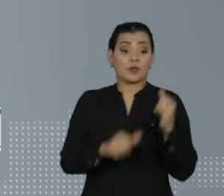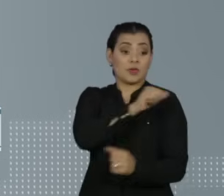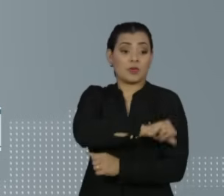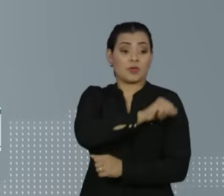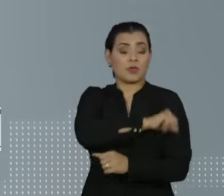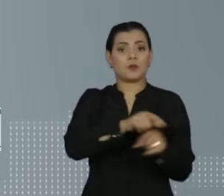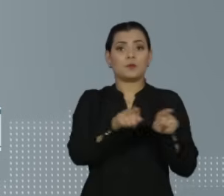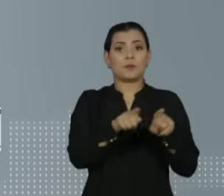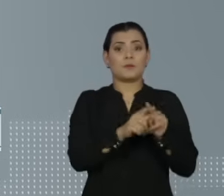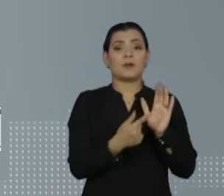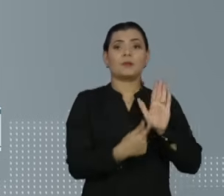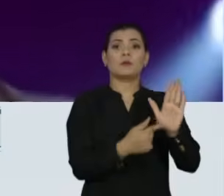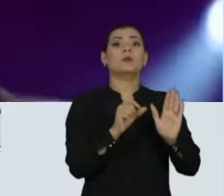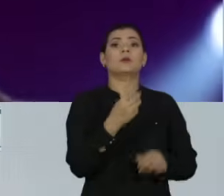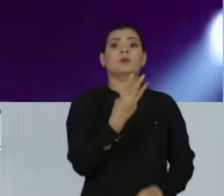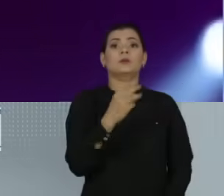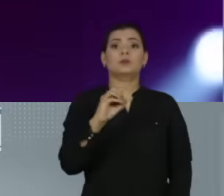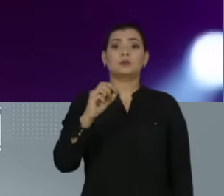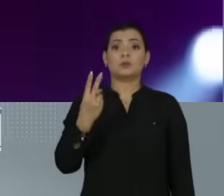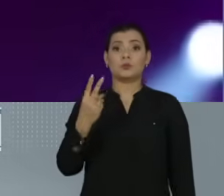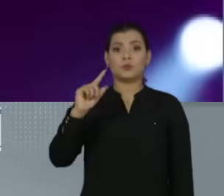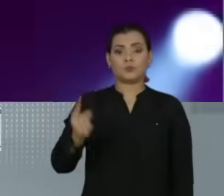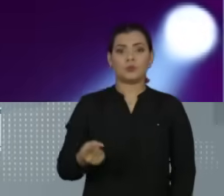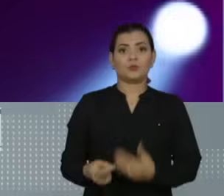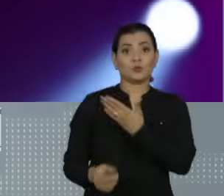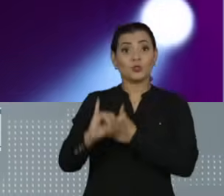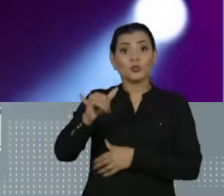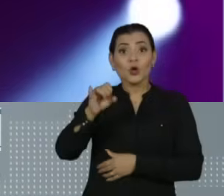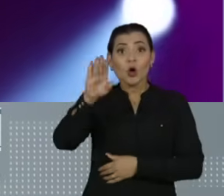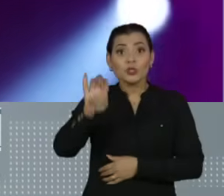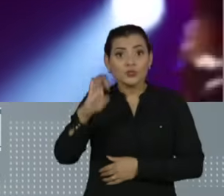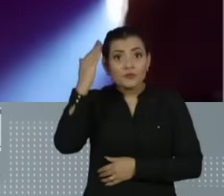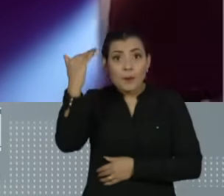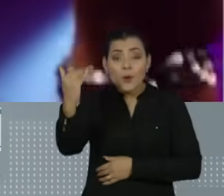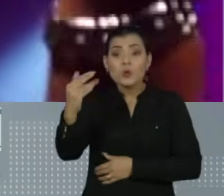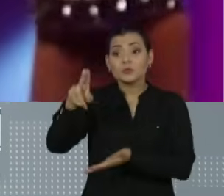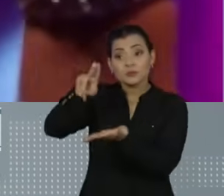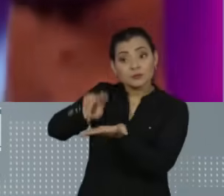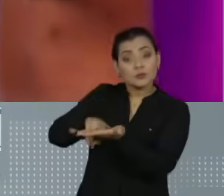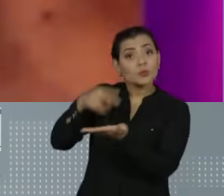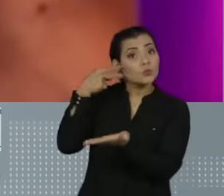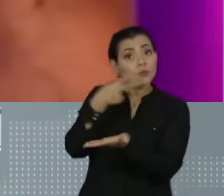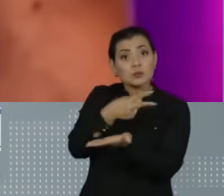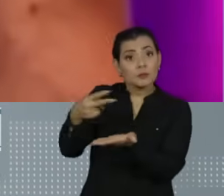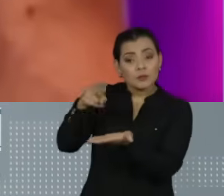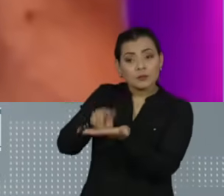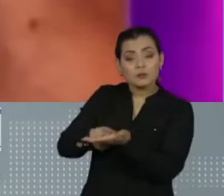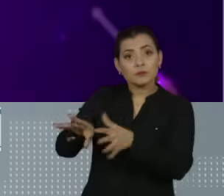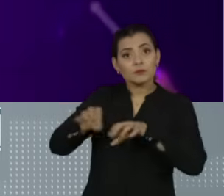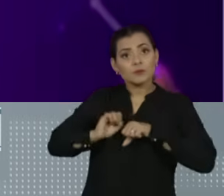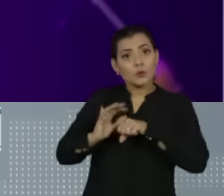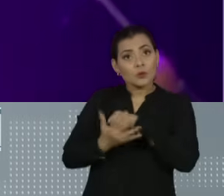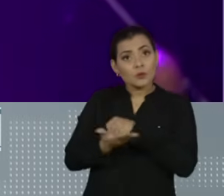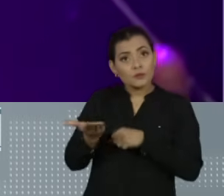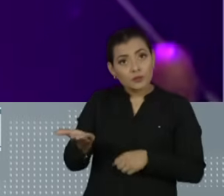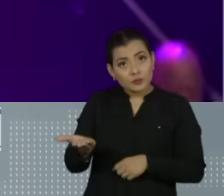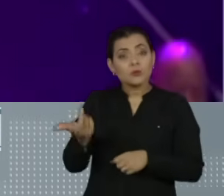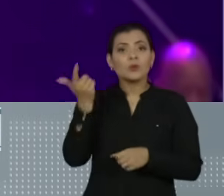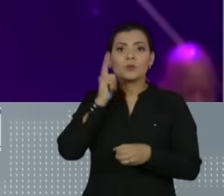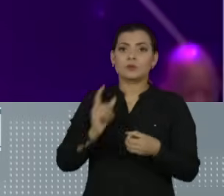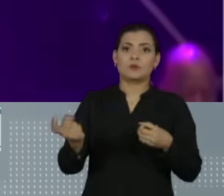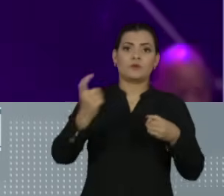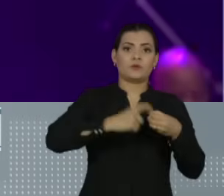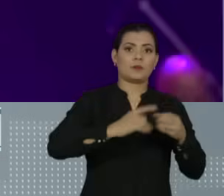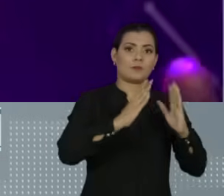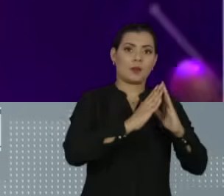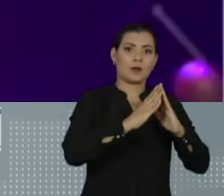com 302 mil. O cantor Jorge Aragão, que estava internado há 2 semanas com Covid-19, recebeu alta